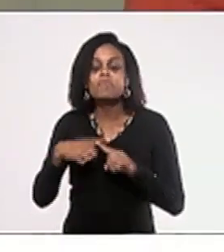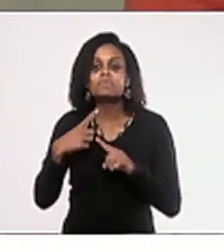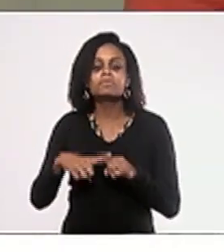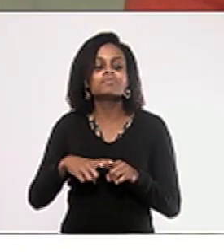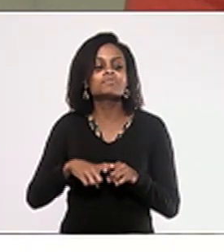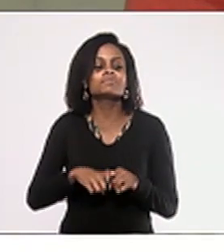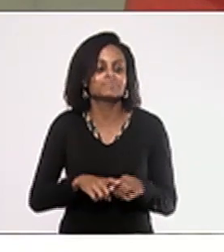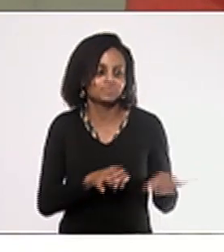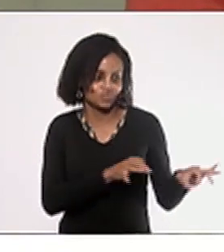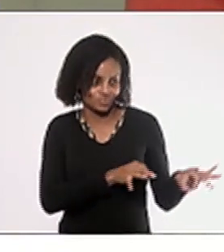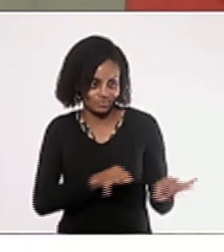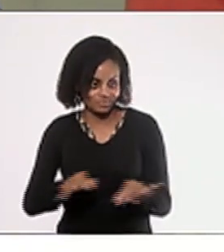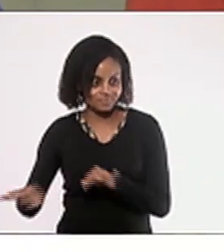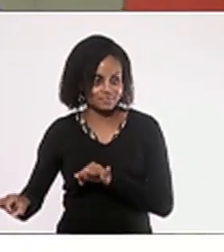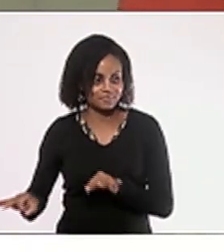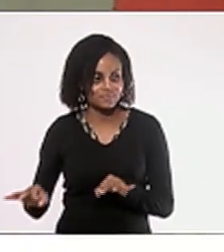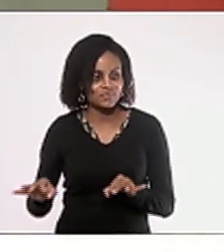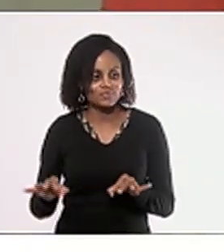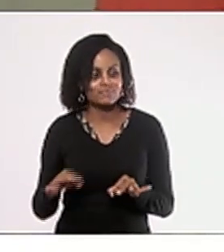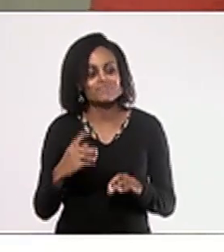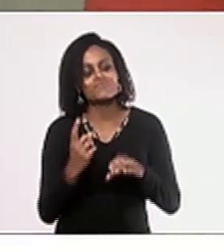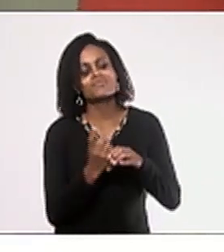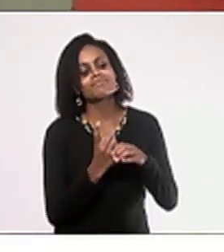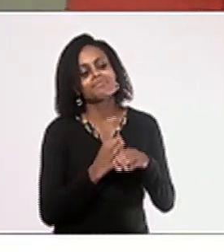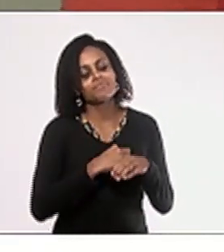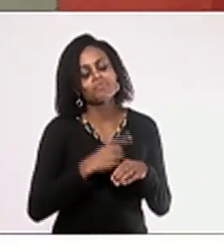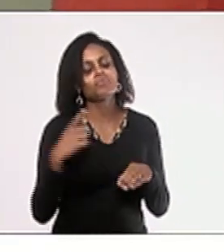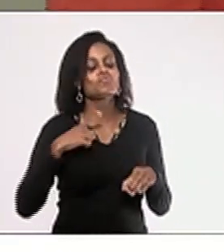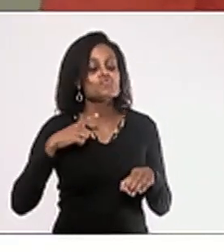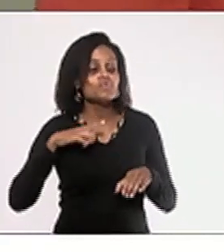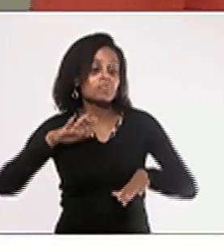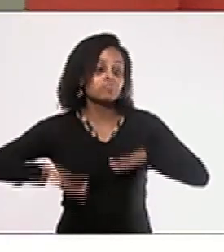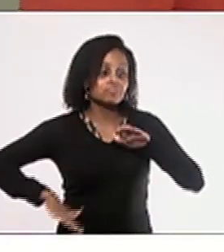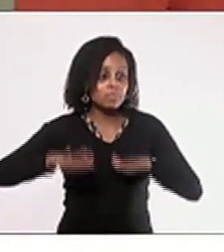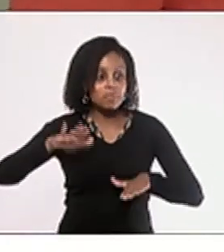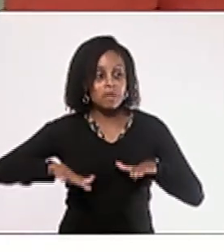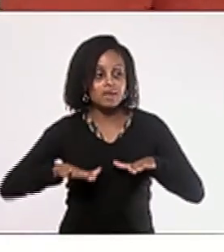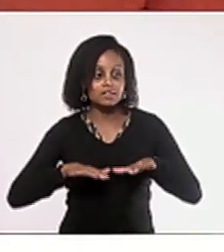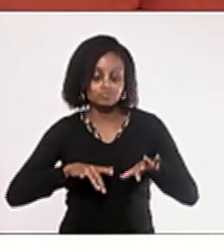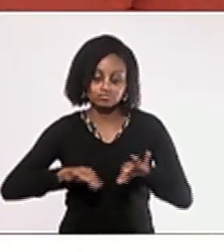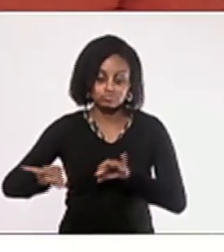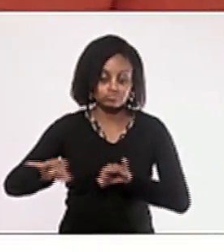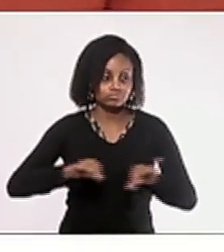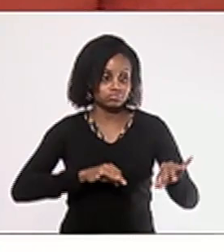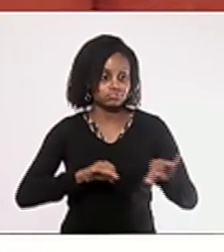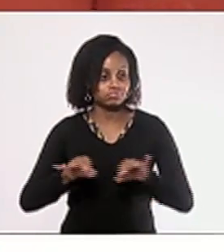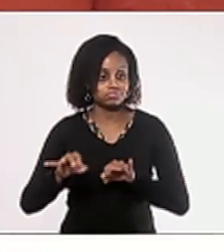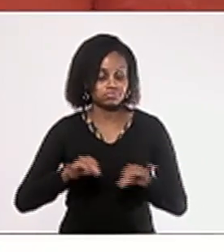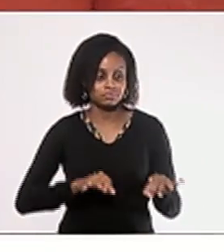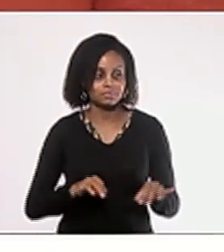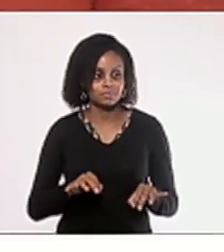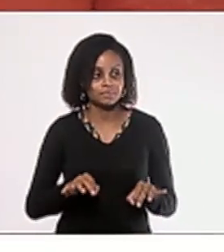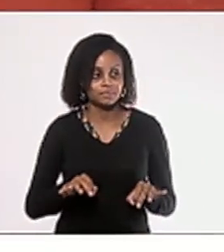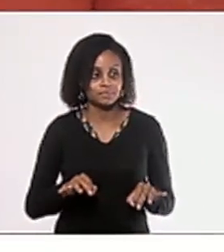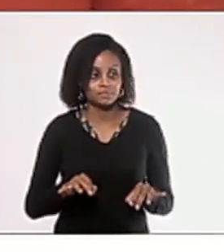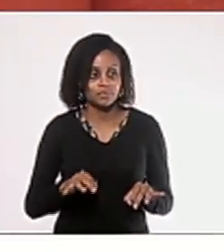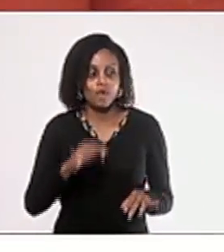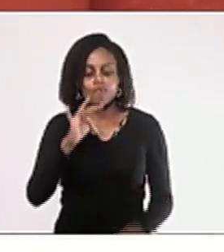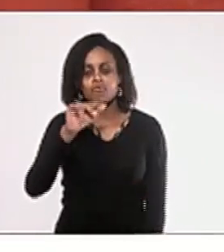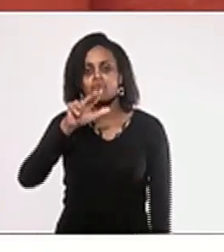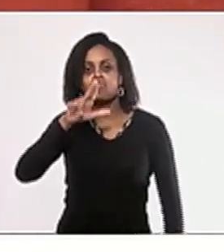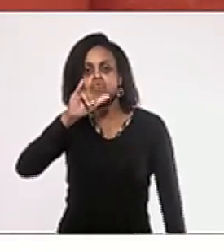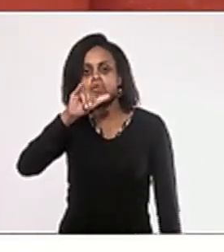né? O fluido, o medidor, ele tem partes móveis que eles se deslocam quando se movimenta por